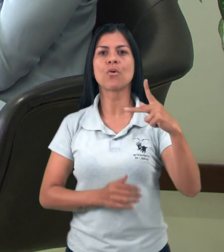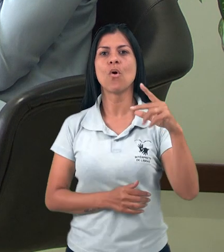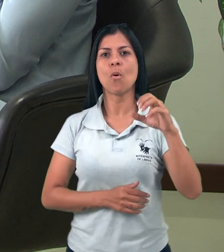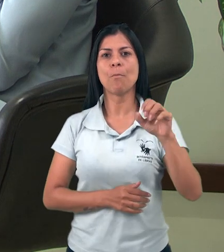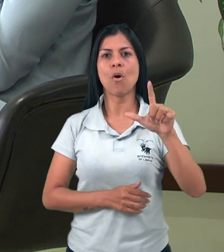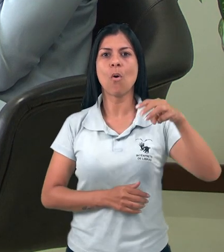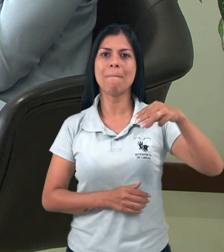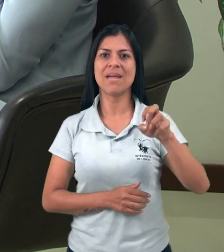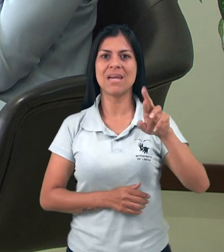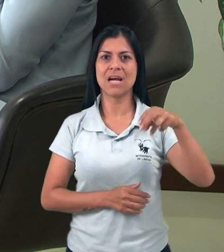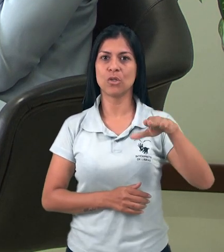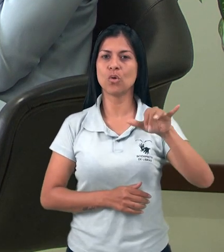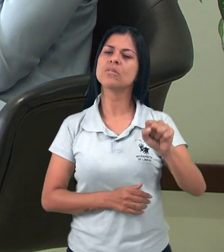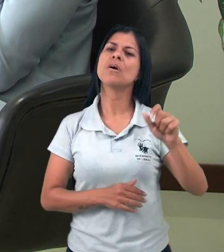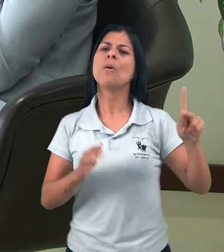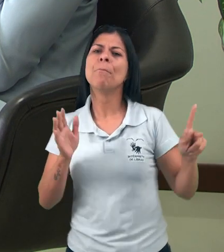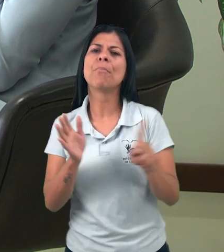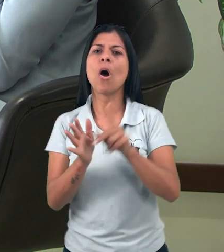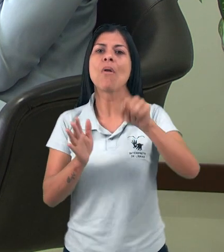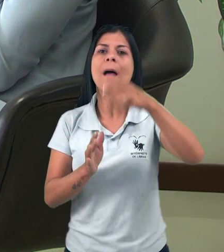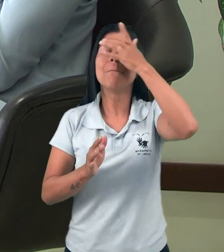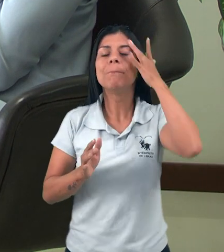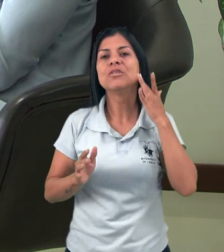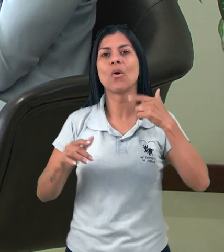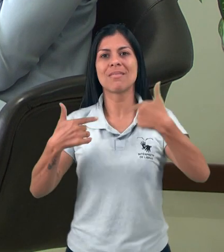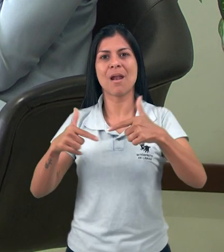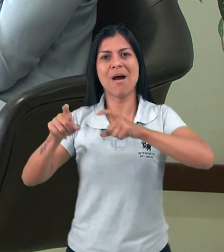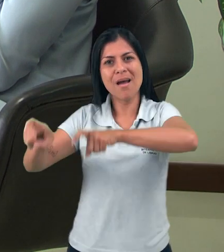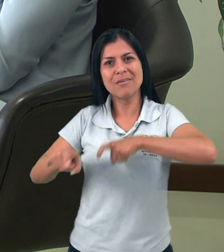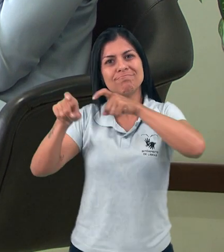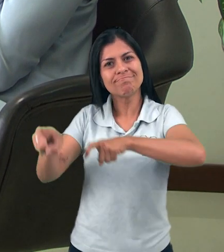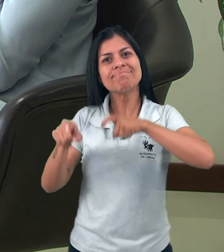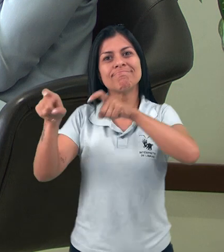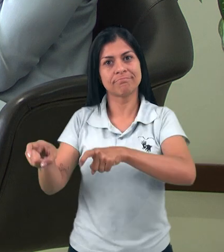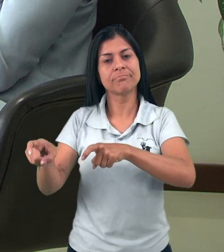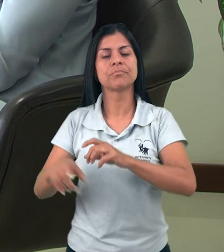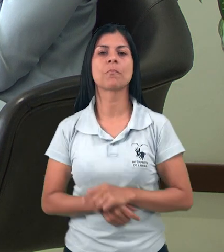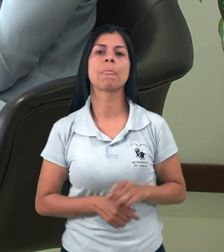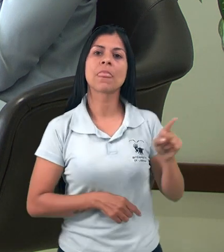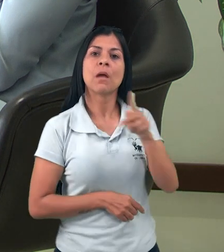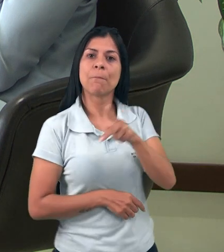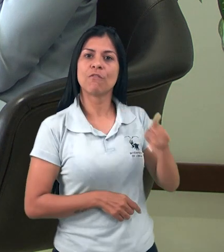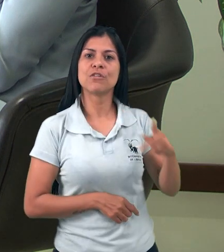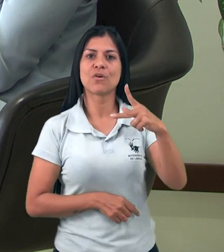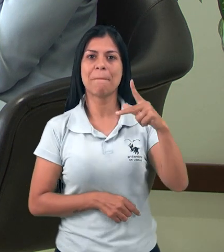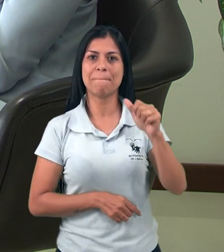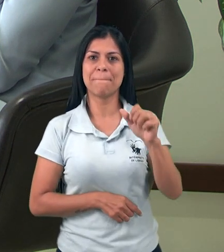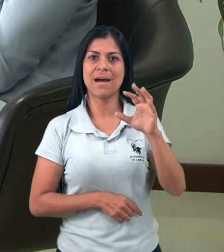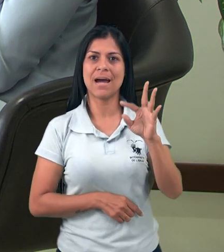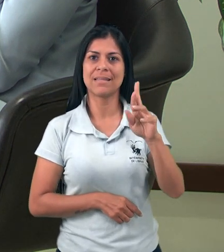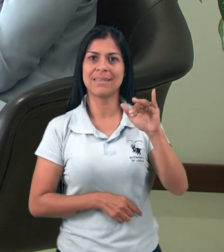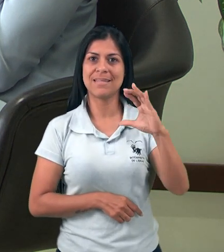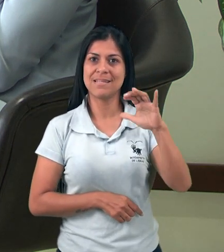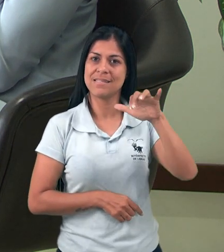o Programa de Assistência Dermatológica e Cirúrgica aos Lavradores do Espírito Santo. E aqui com a gente está a professora